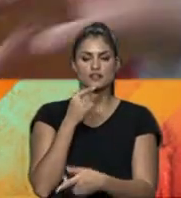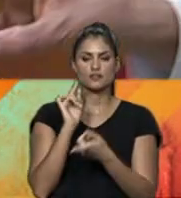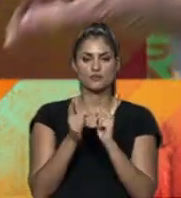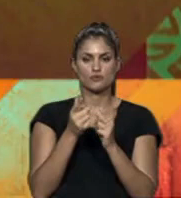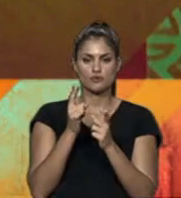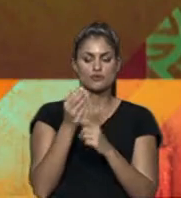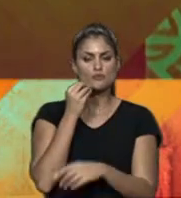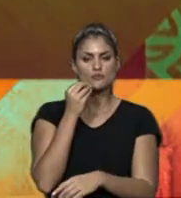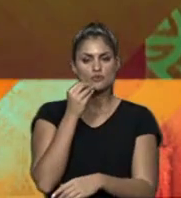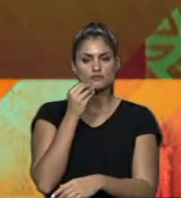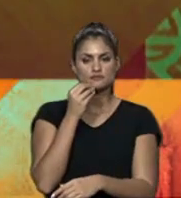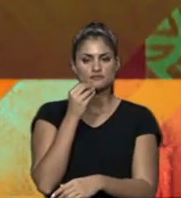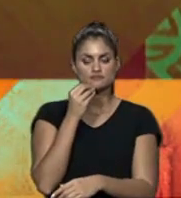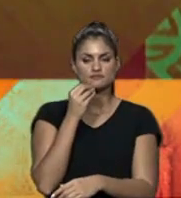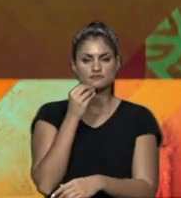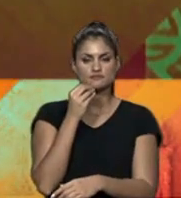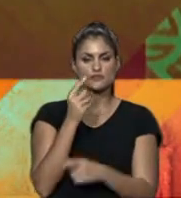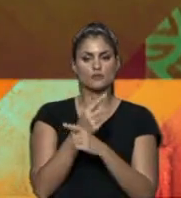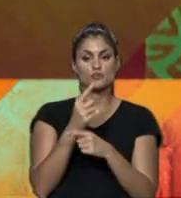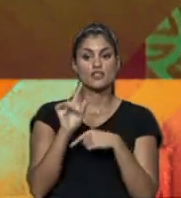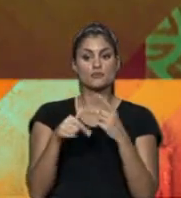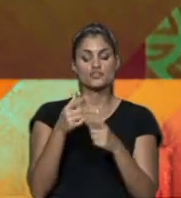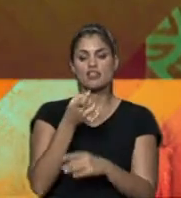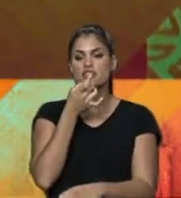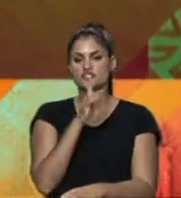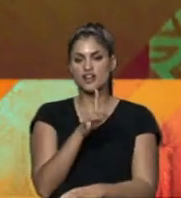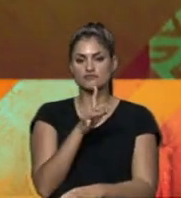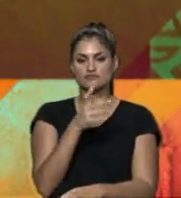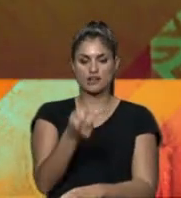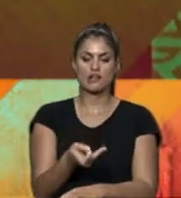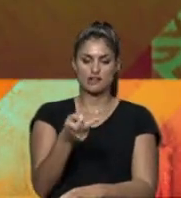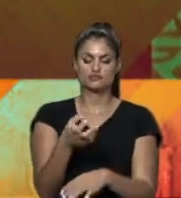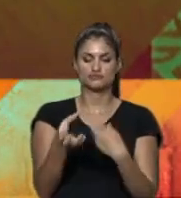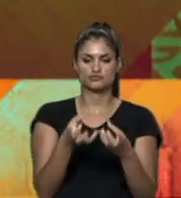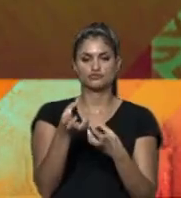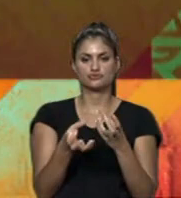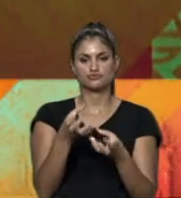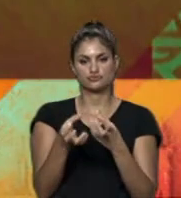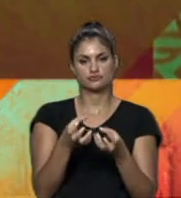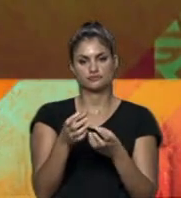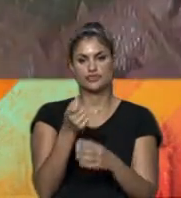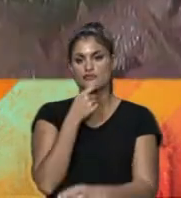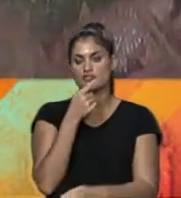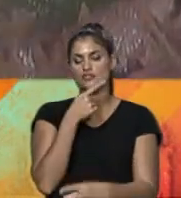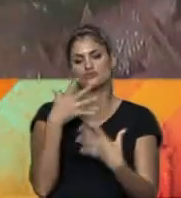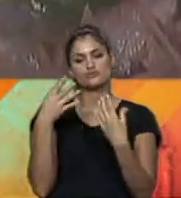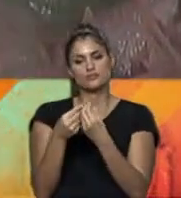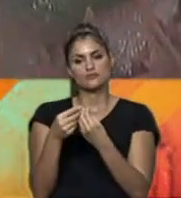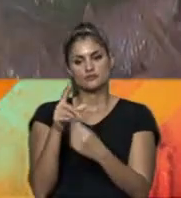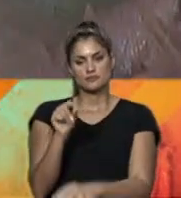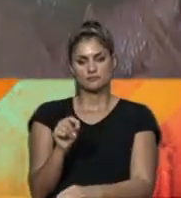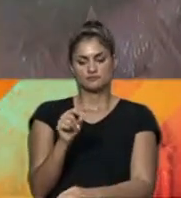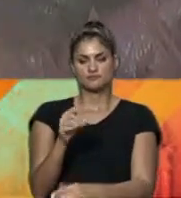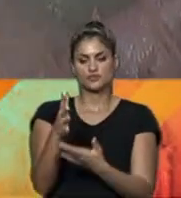A que ponto tem que chegar, não é? Porque depois é só uma questão de deixar apurar, não é? Certo. Mesmo com o feijão, depois juntamos o feijão, juntamos